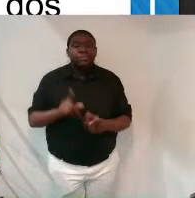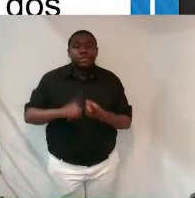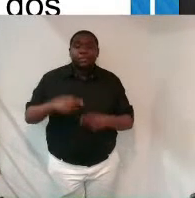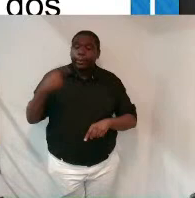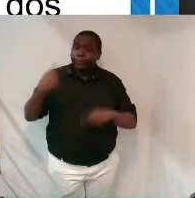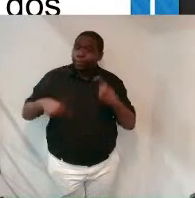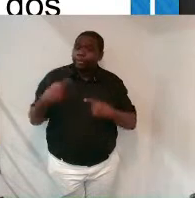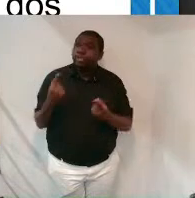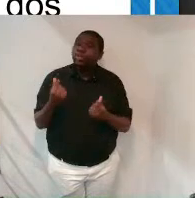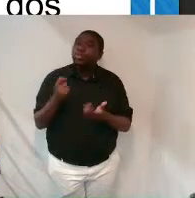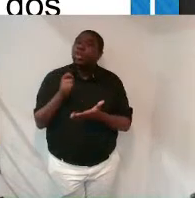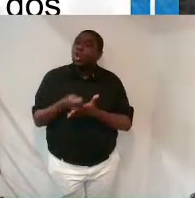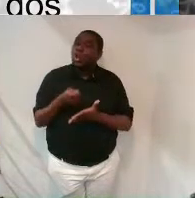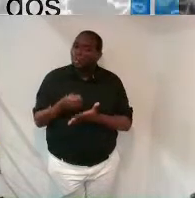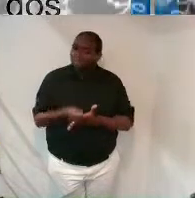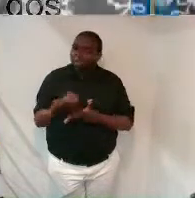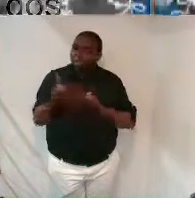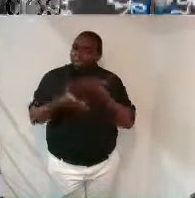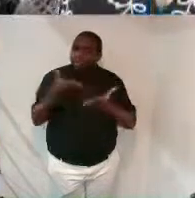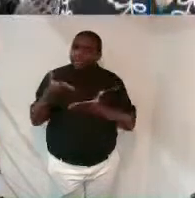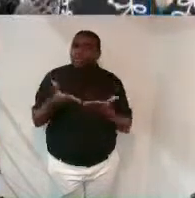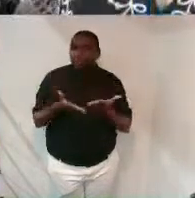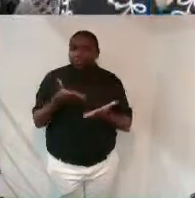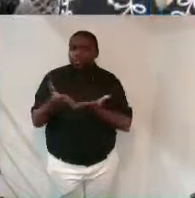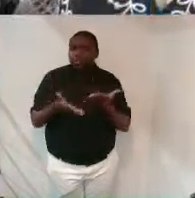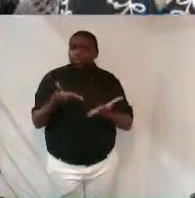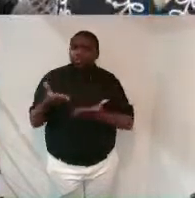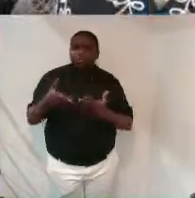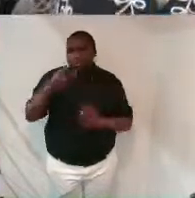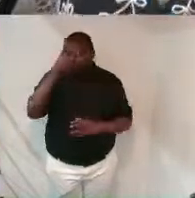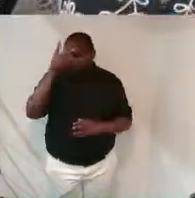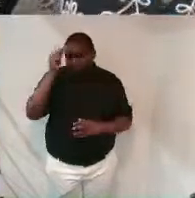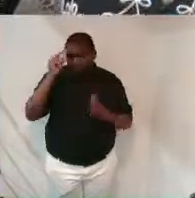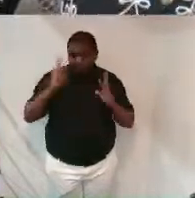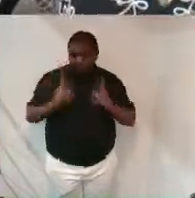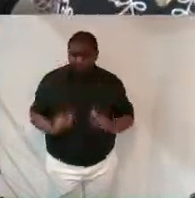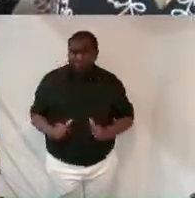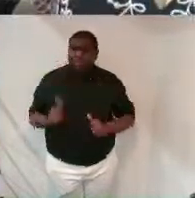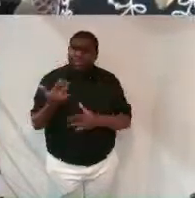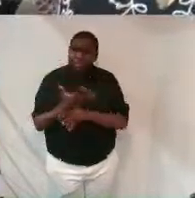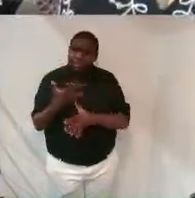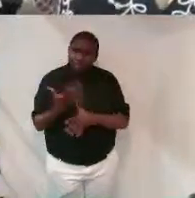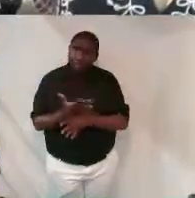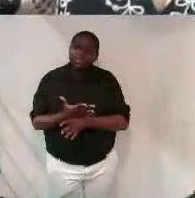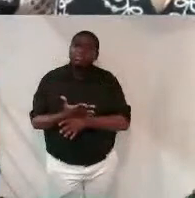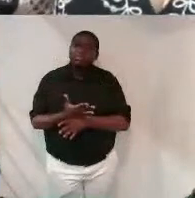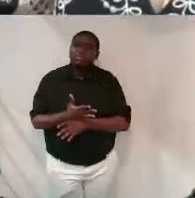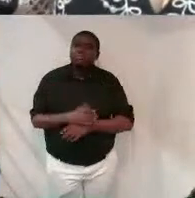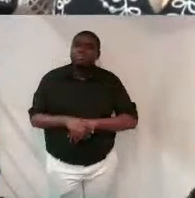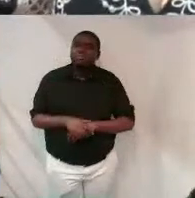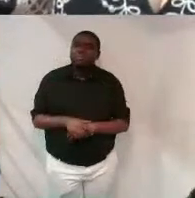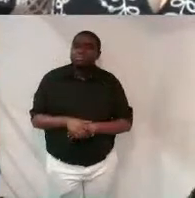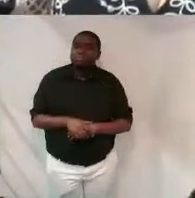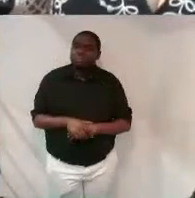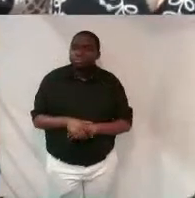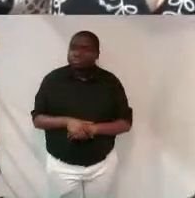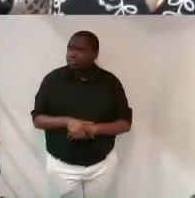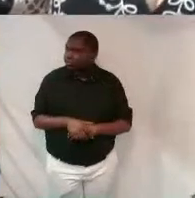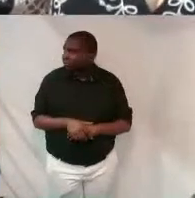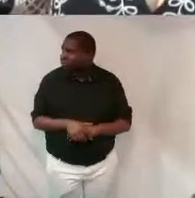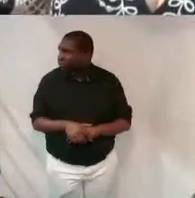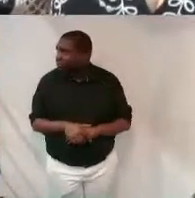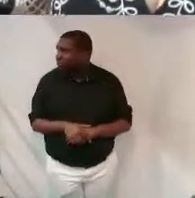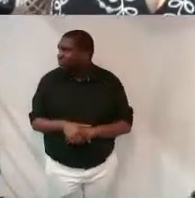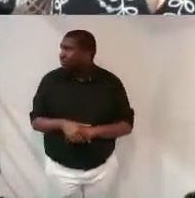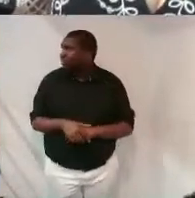de cobrança, de prestação de serviços municipais, de limpeza urbana e de manejo de resíduos sólidos urbanos. A